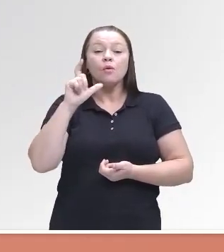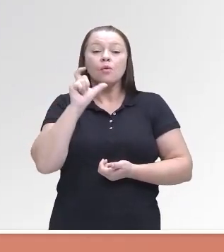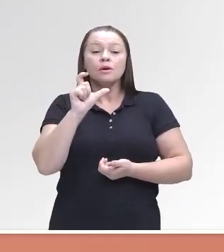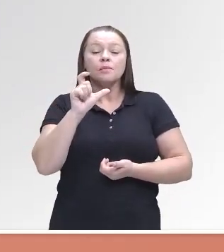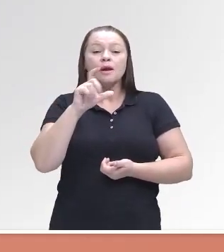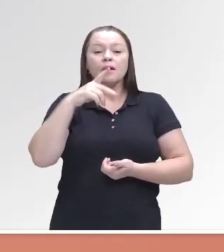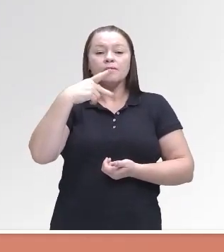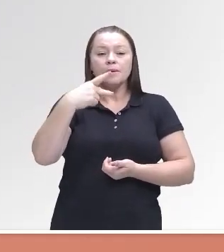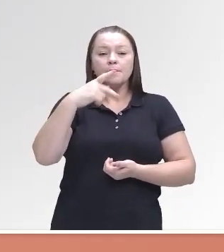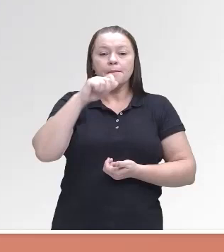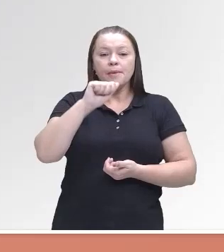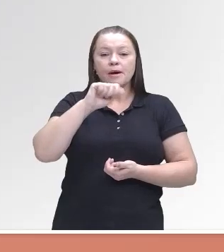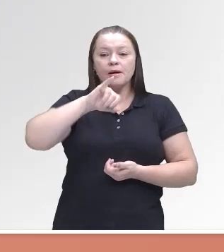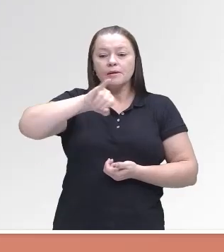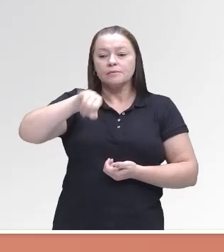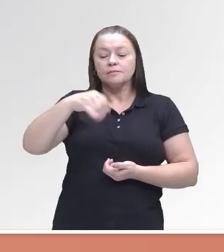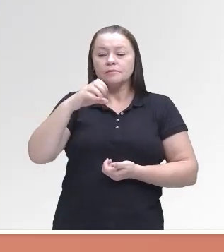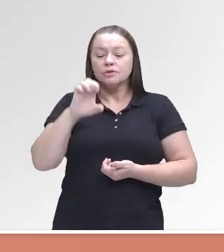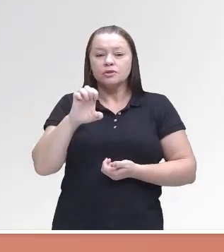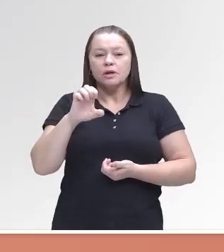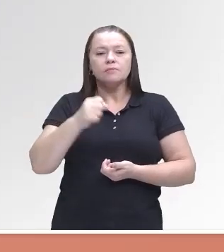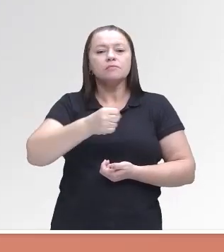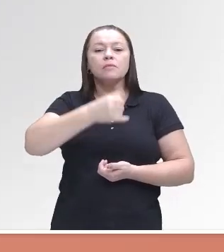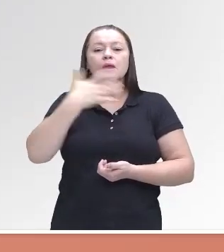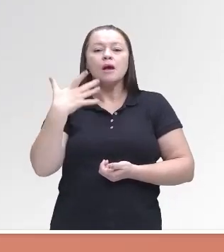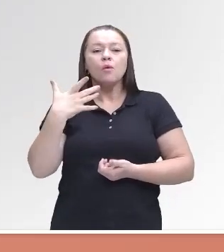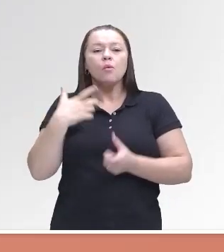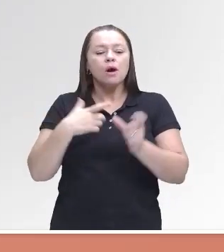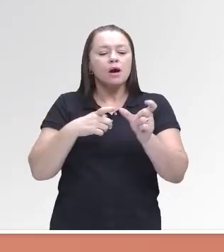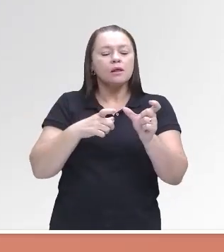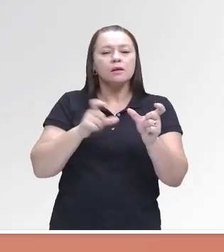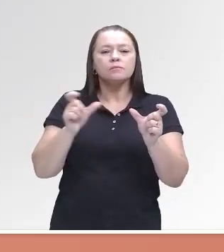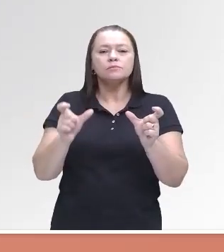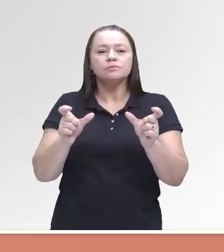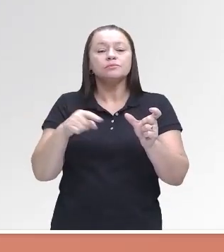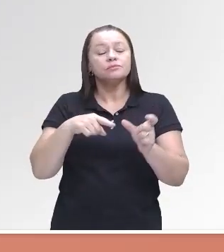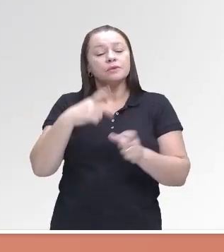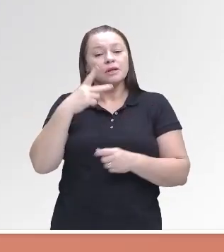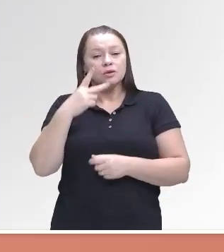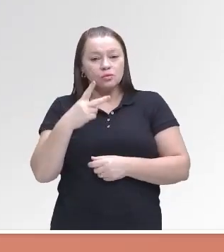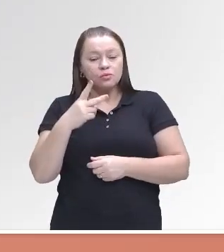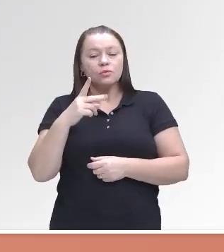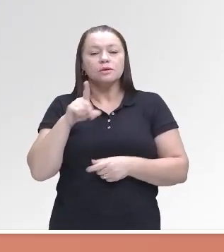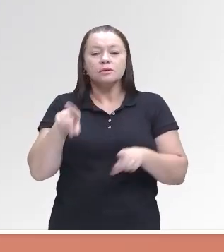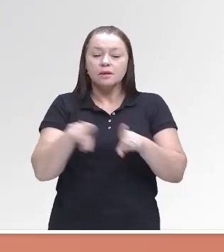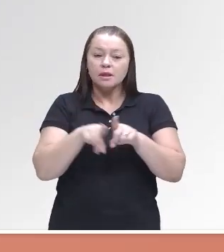pajé. Quantas sílabas? 2. Então, ela é também o quê?